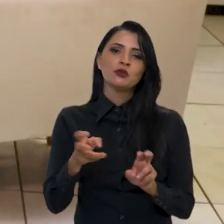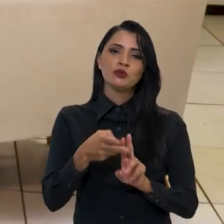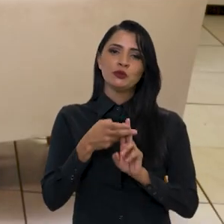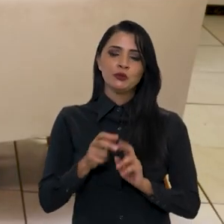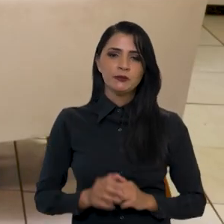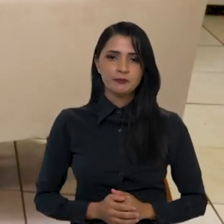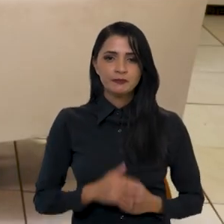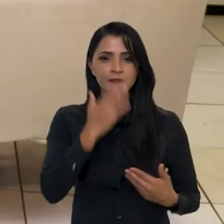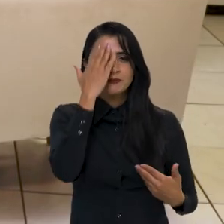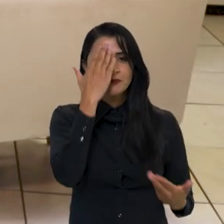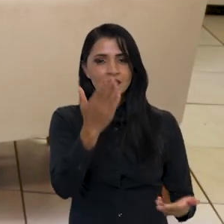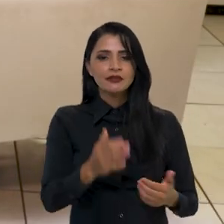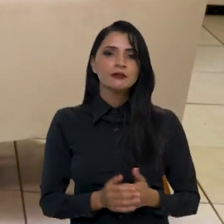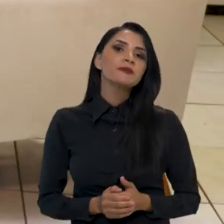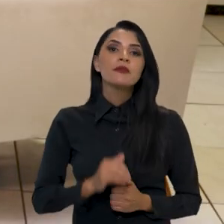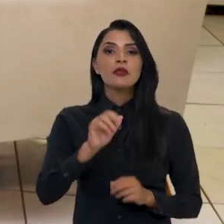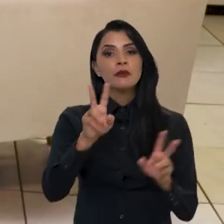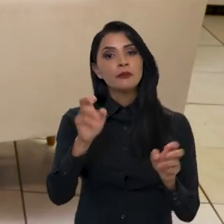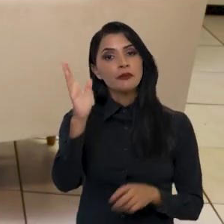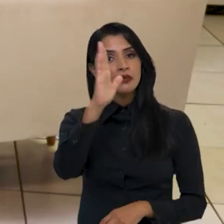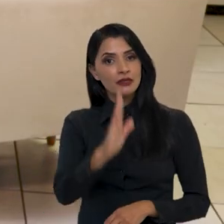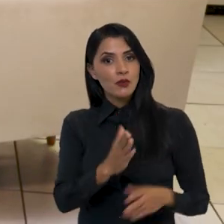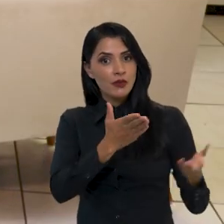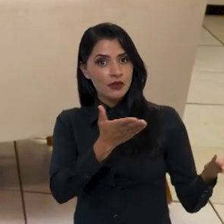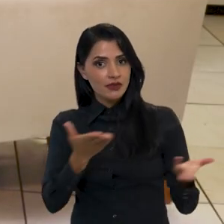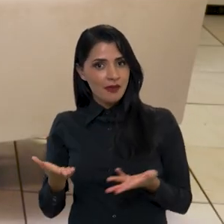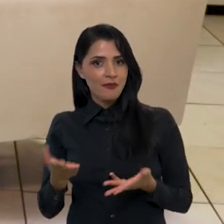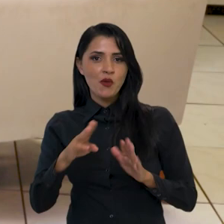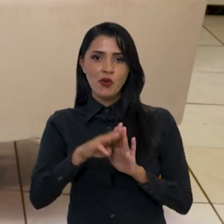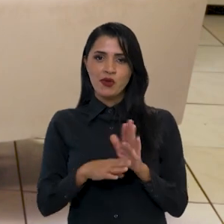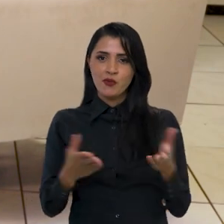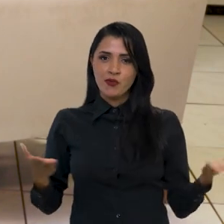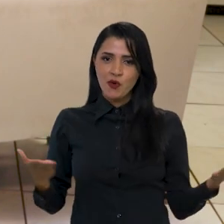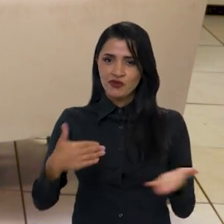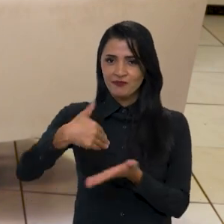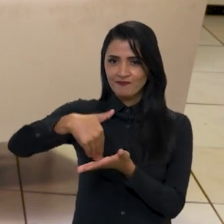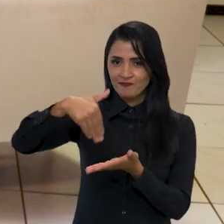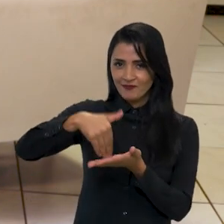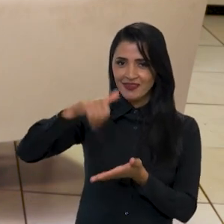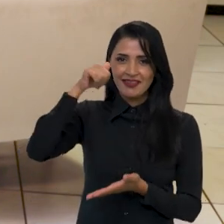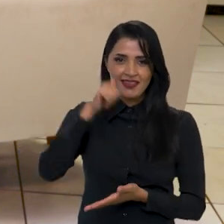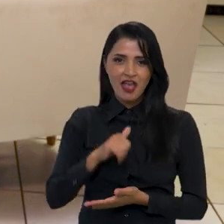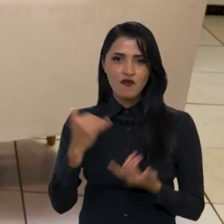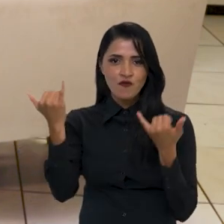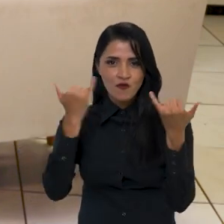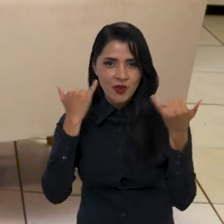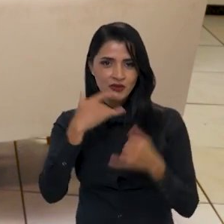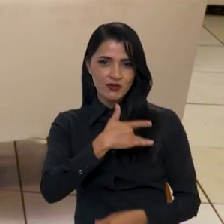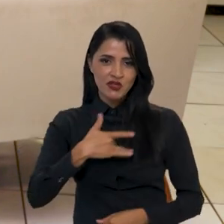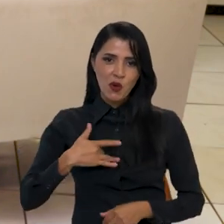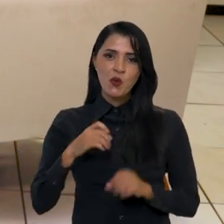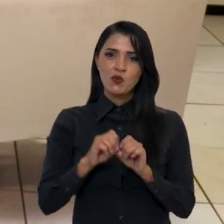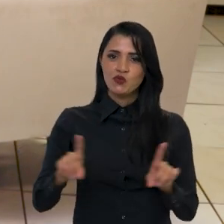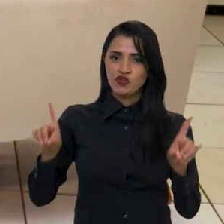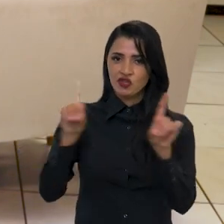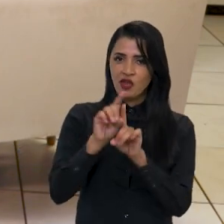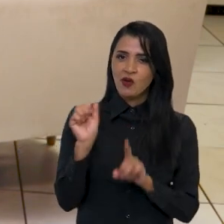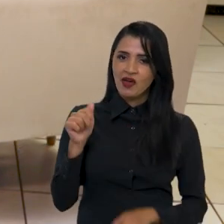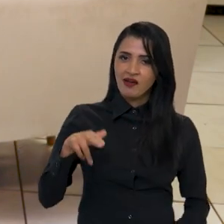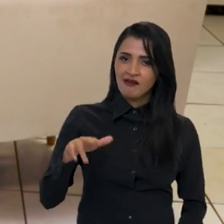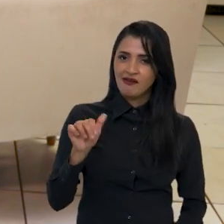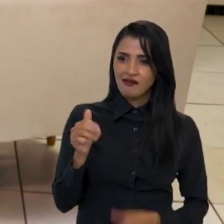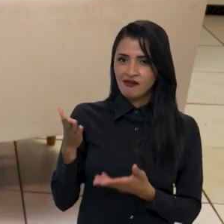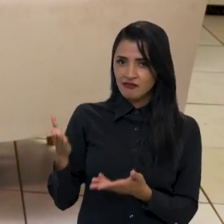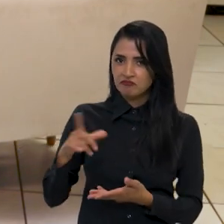sobre o SUS. Muito obrigado. O Brasil em Pauta recebeu no programa de hoje a secretária de Informação e Saúde Digital,